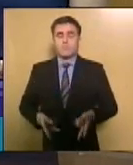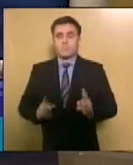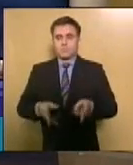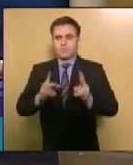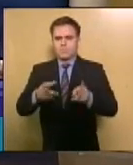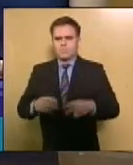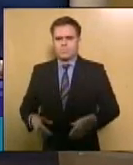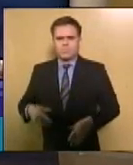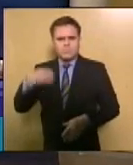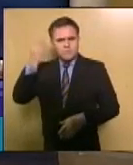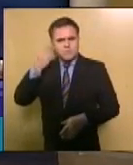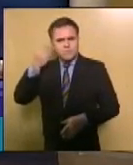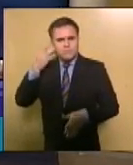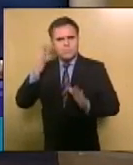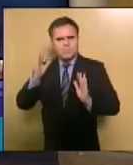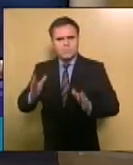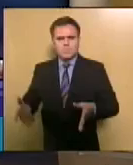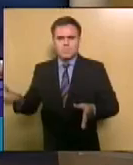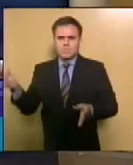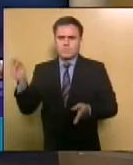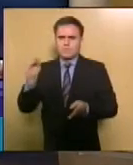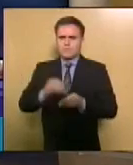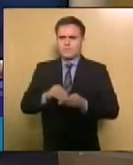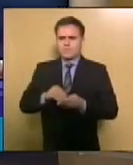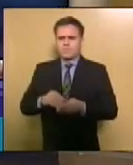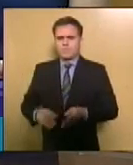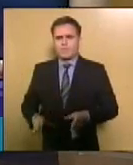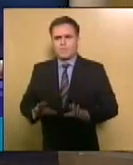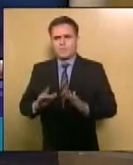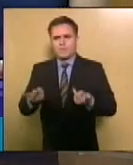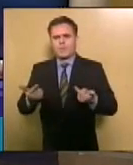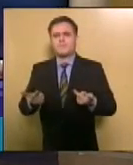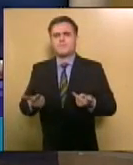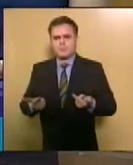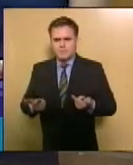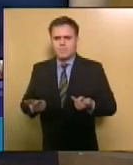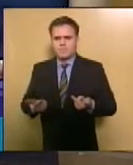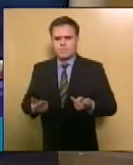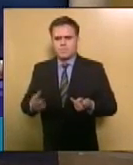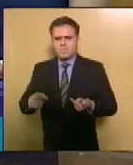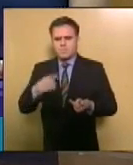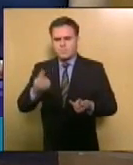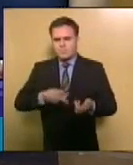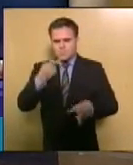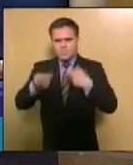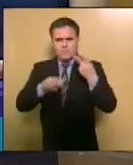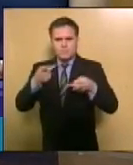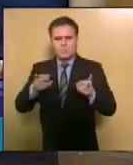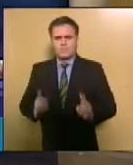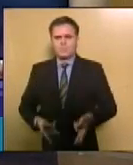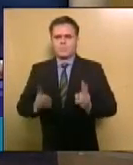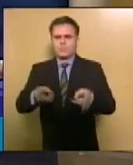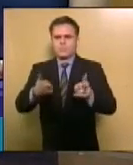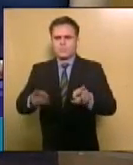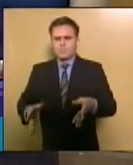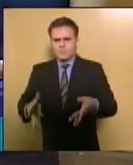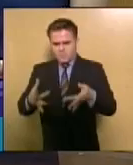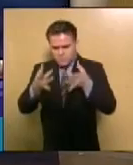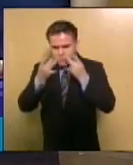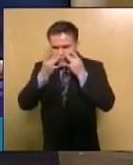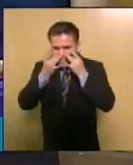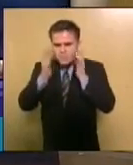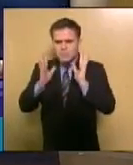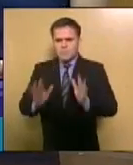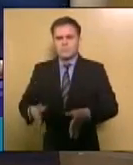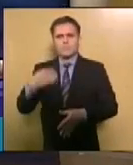várias experiências foram implementadas e várias deram certas inclusive muito do que nós falamos aqui eh estavam presentes exatamente nas